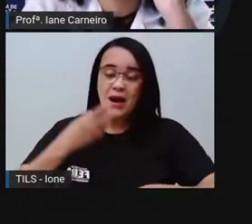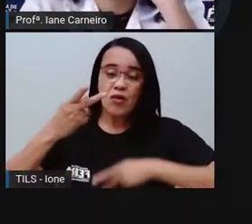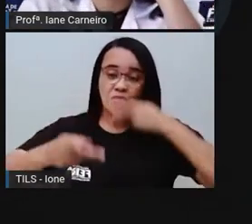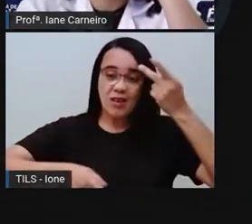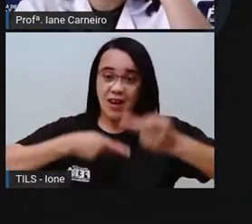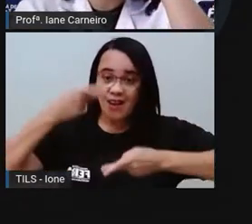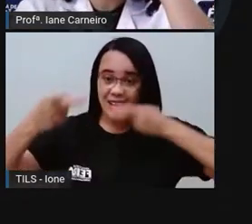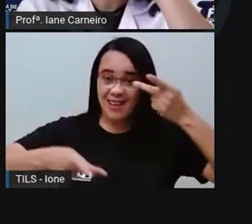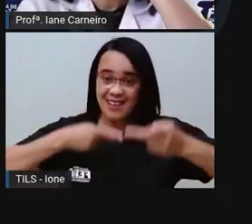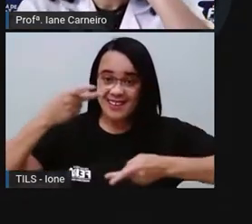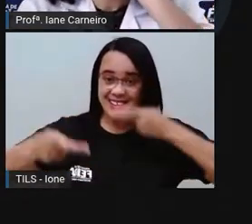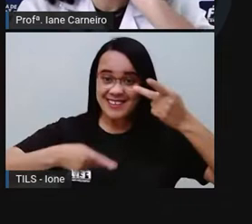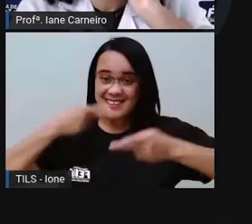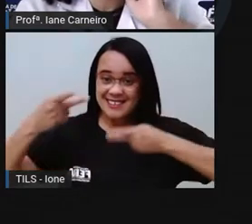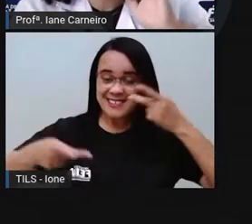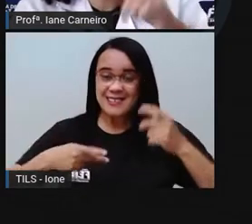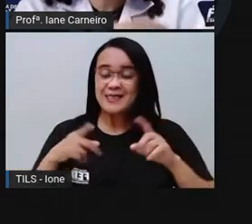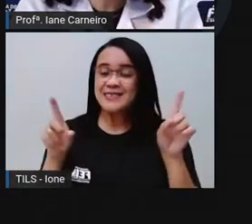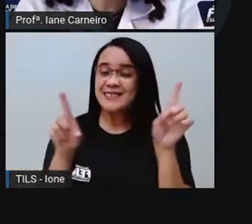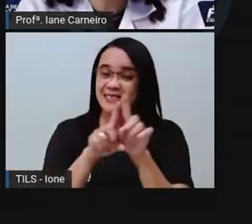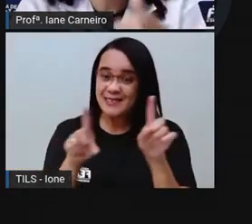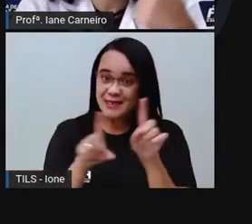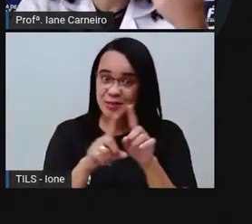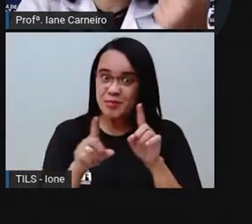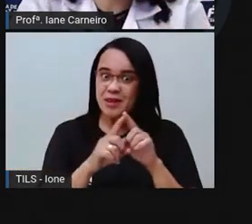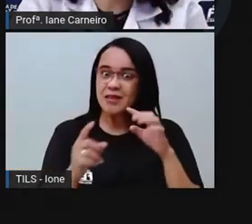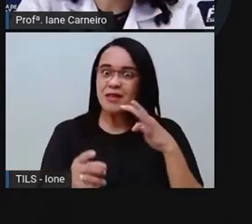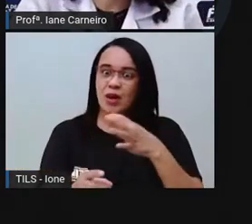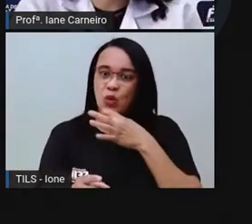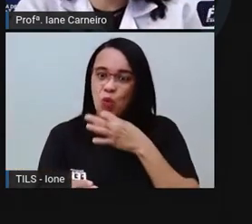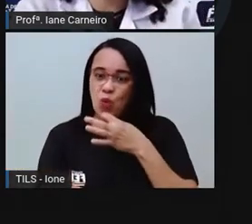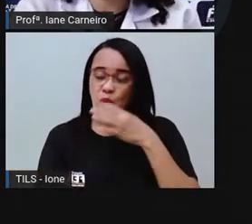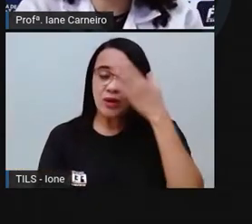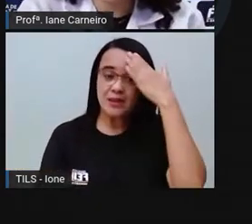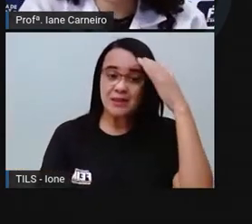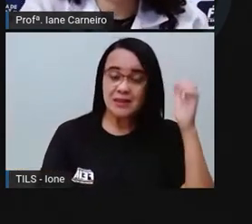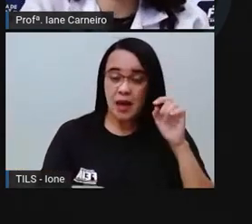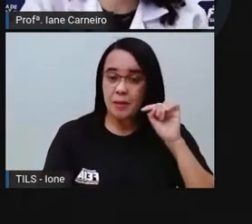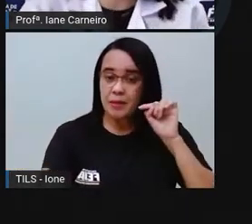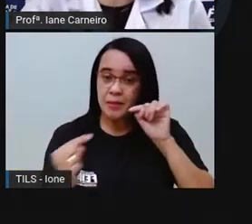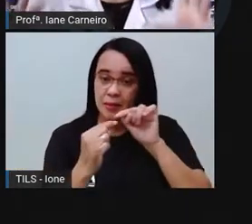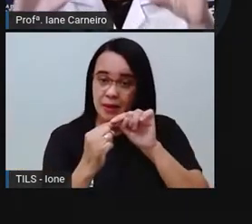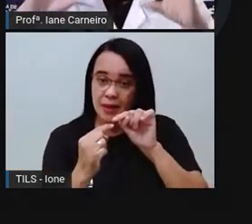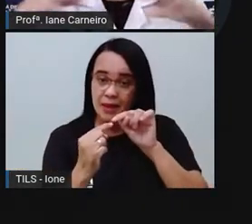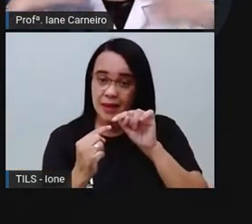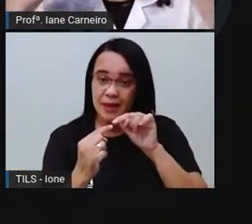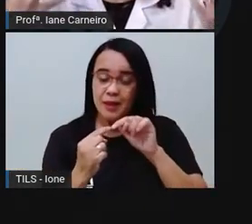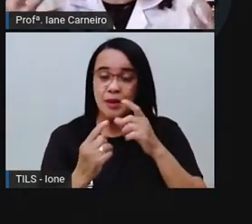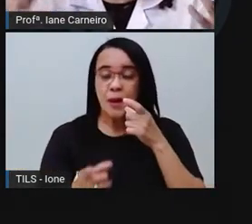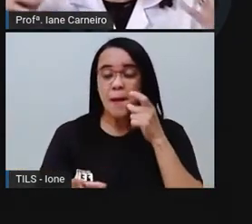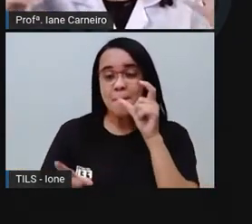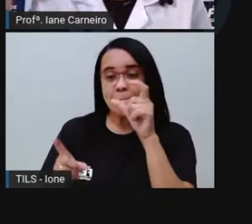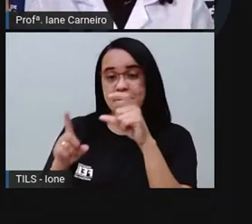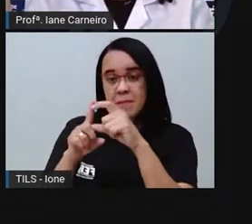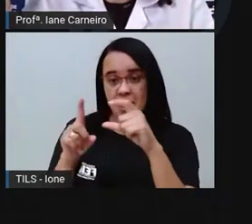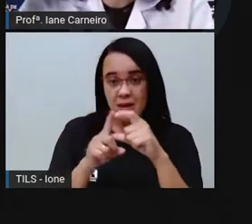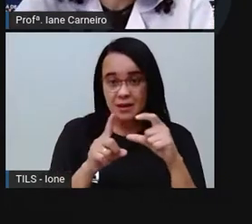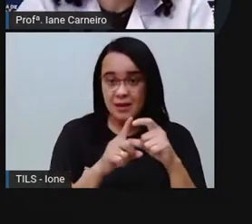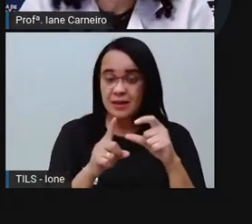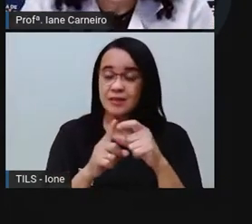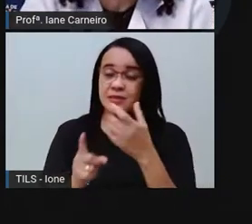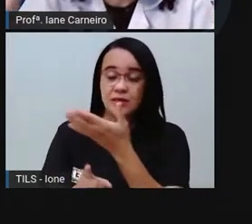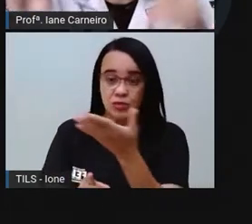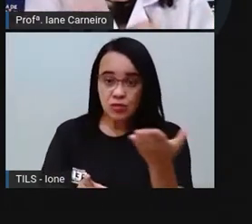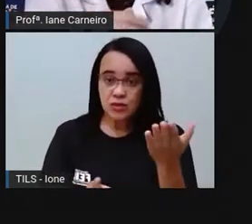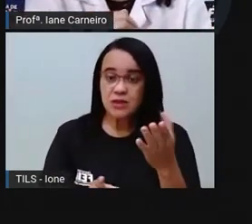falar essa para linda vocês também vou identificar e localizar palavras né então a gente vai usar para linda que vocês